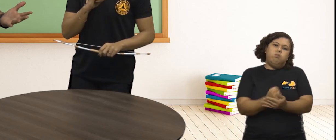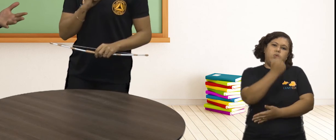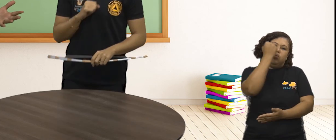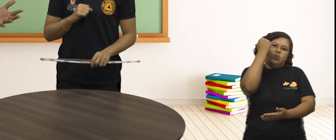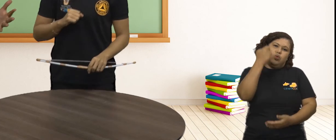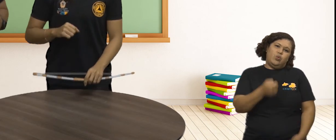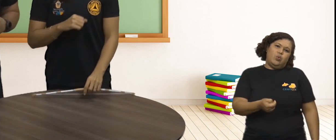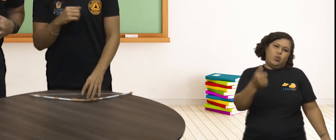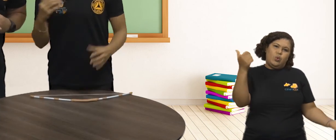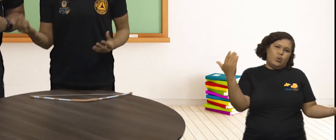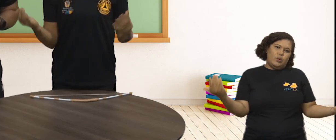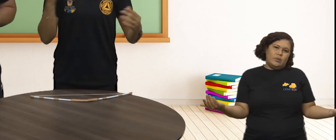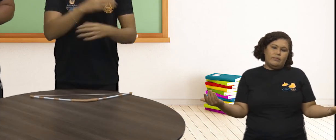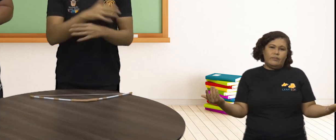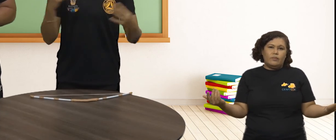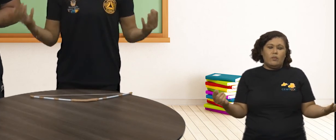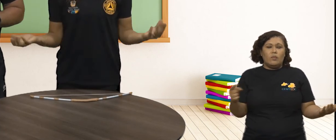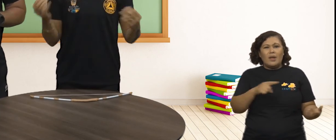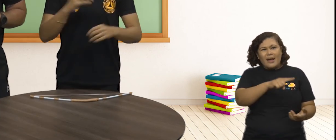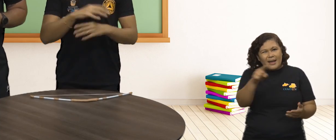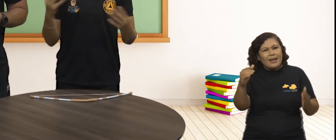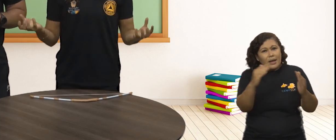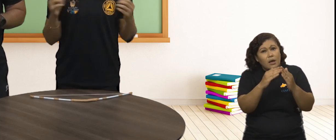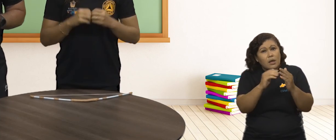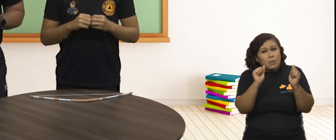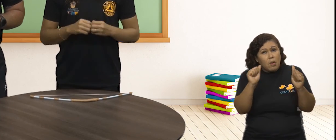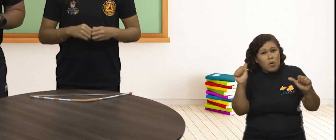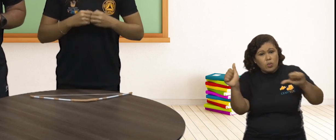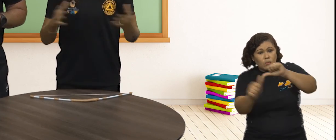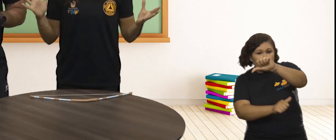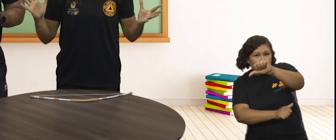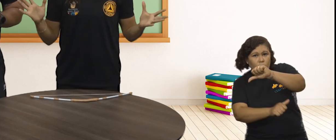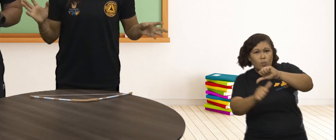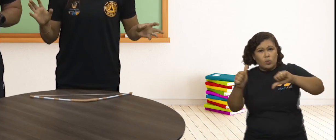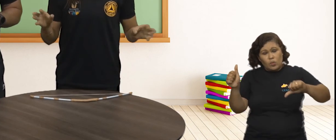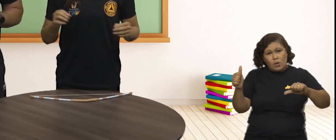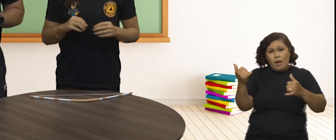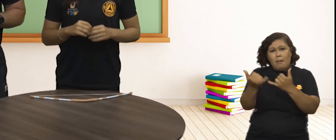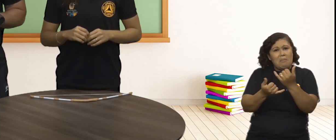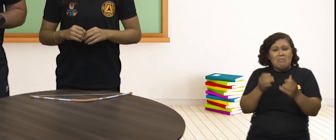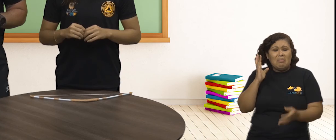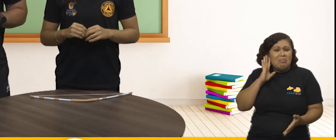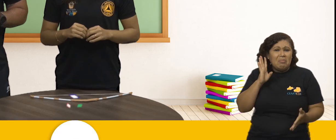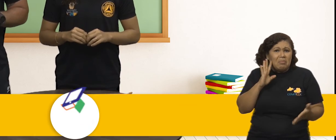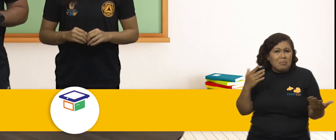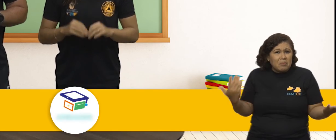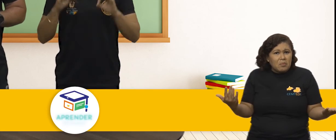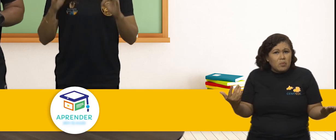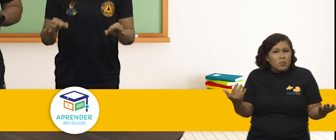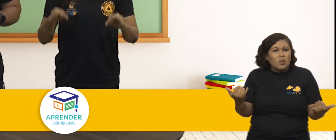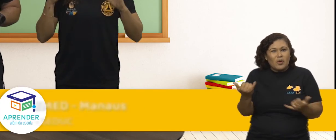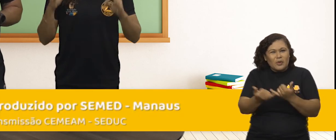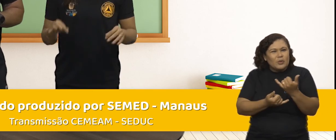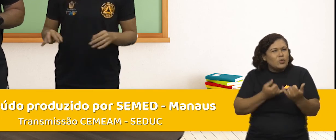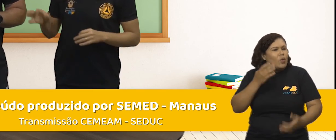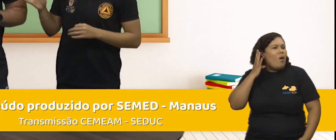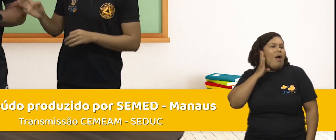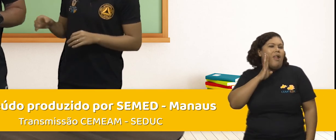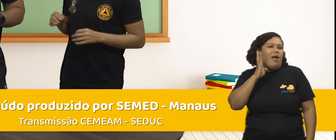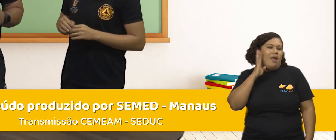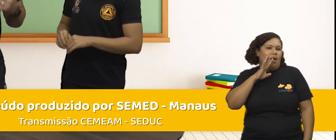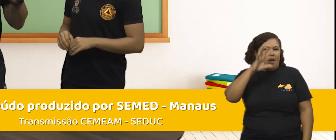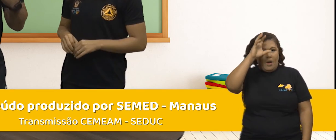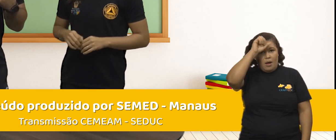Puxa, por pouco. E aí vocês ficam trocando, se revezando e tentam brincar da melhor forma possível. Esse jogo muito legal